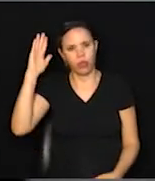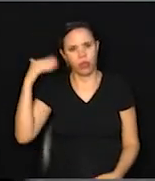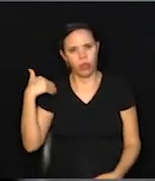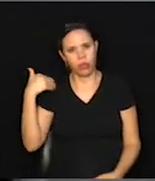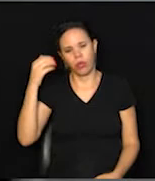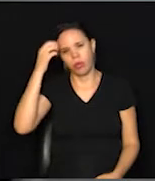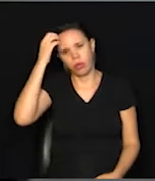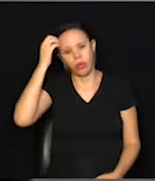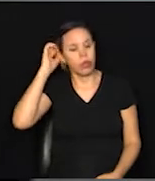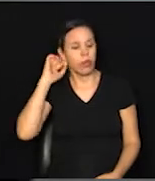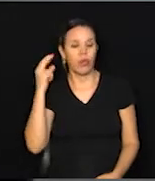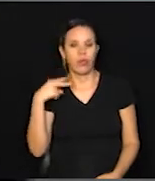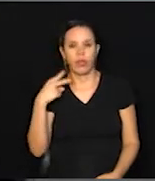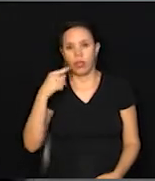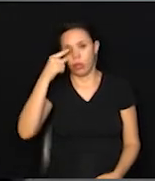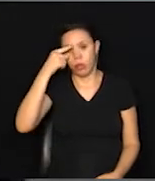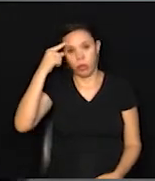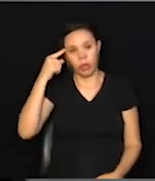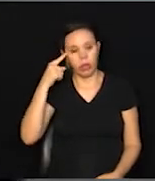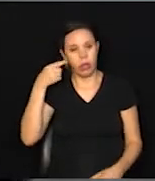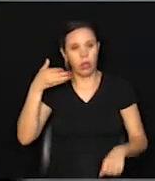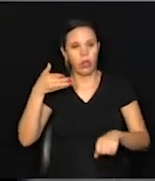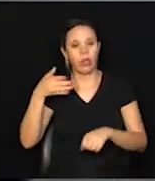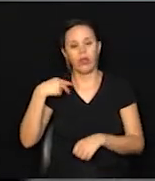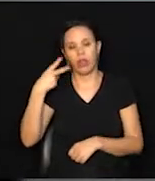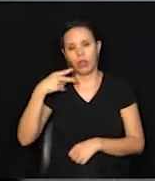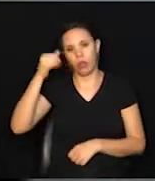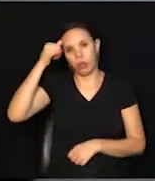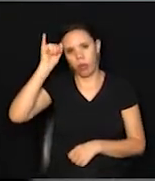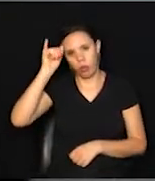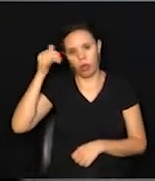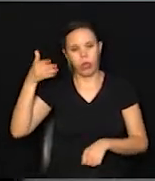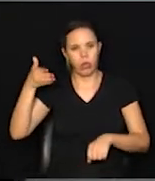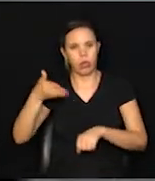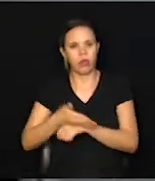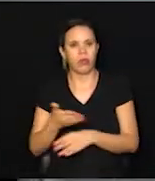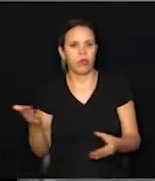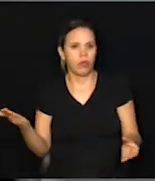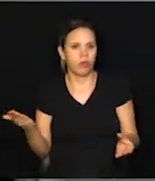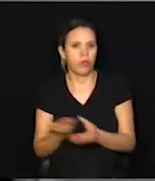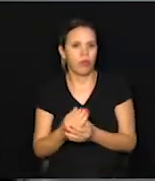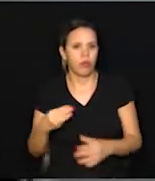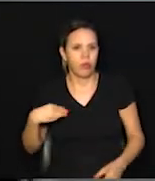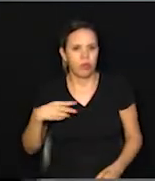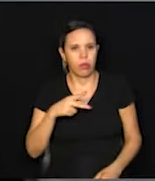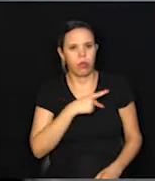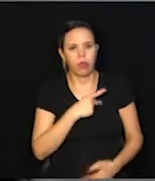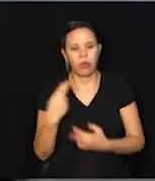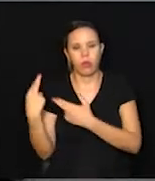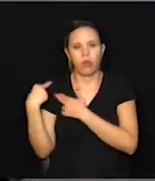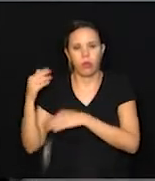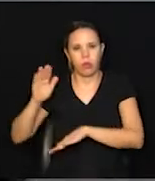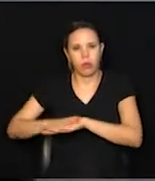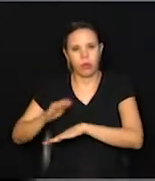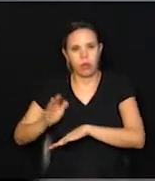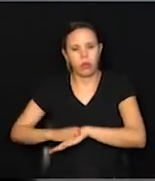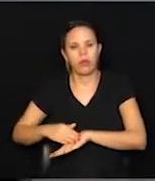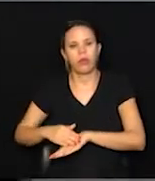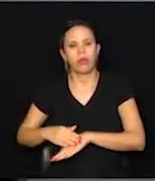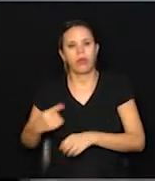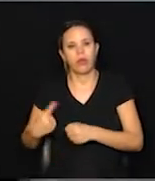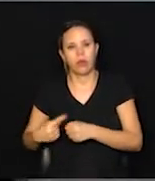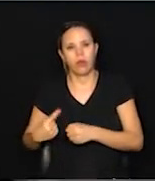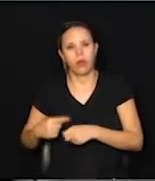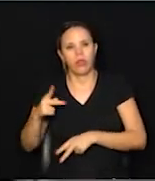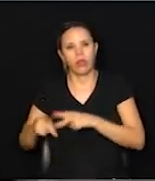Miguel e o vereador Paulo Búfalo, estamos entrando com uma representação do Ministério Público pedindo responsabilização de autoridades aqui do município que